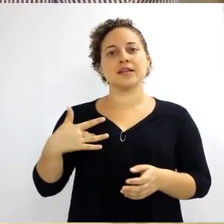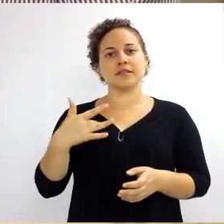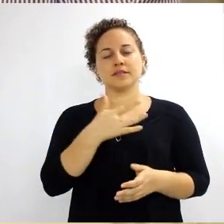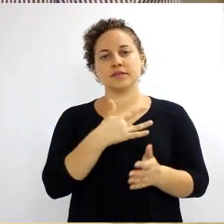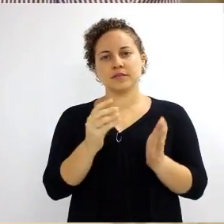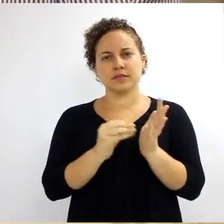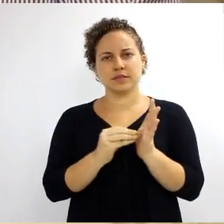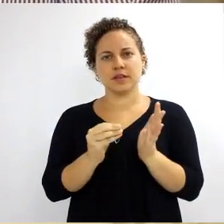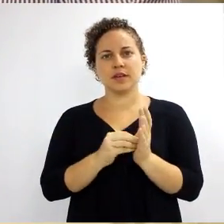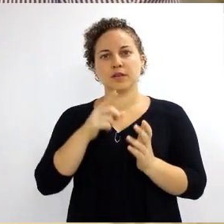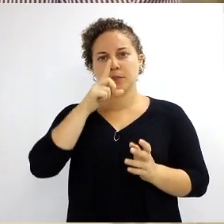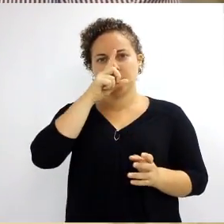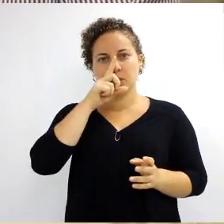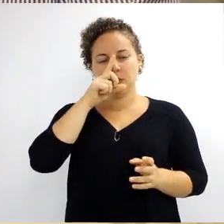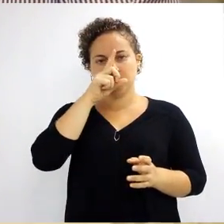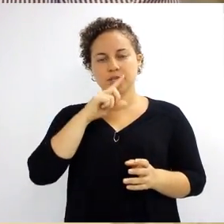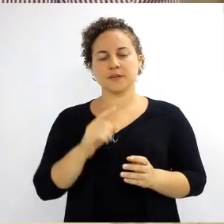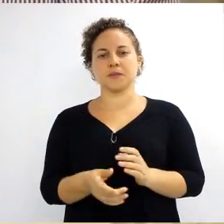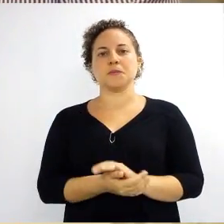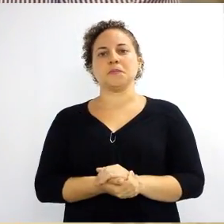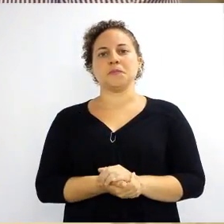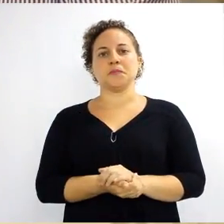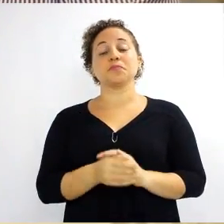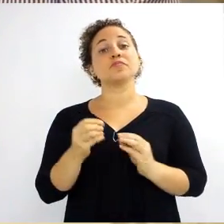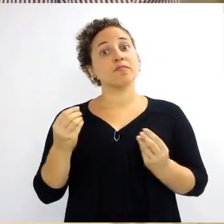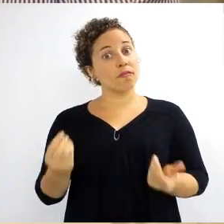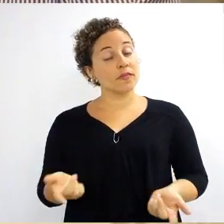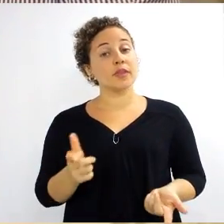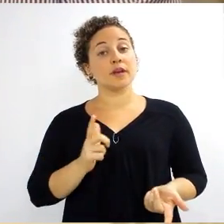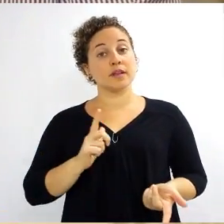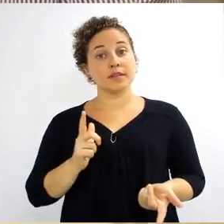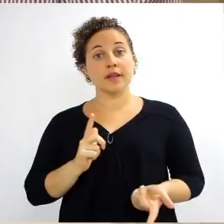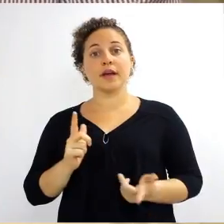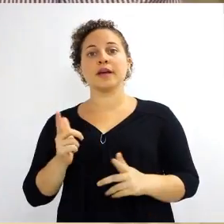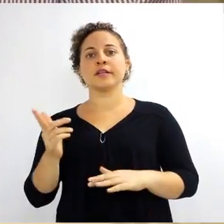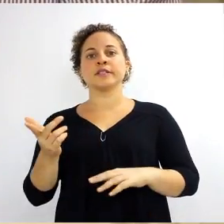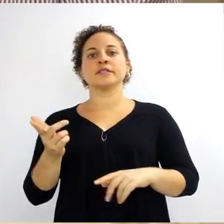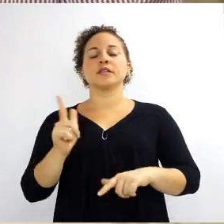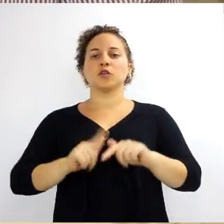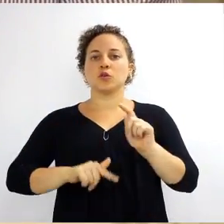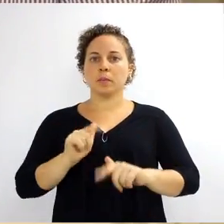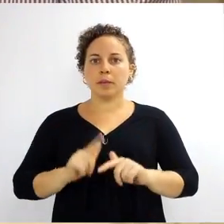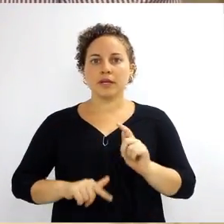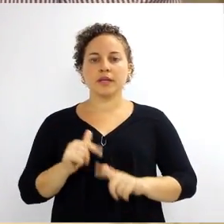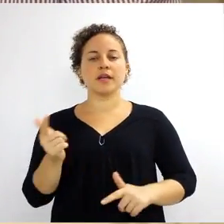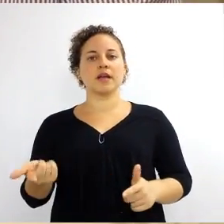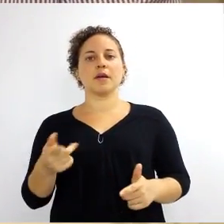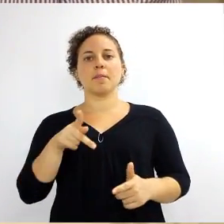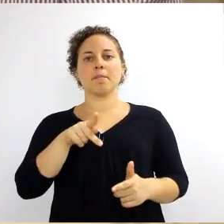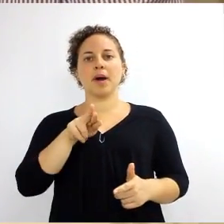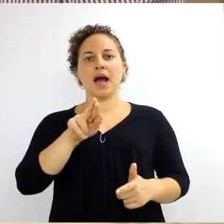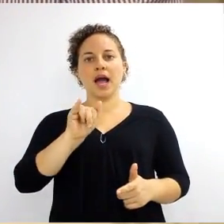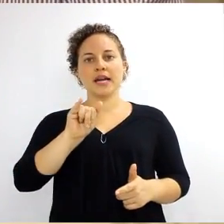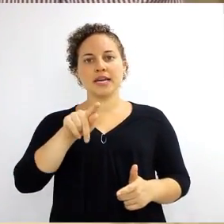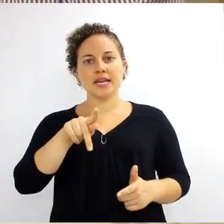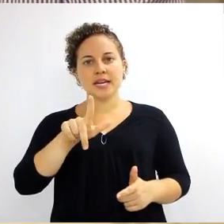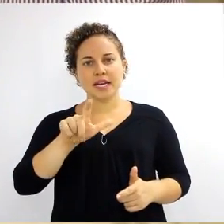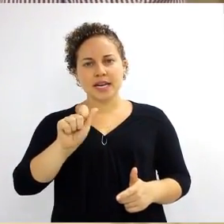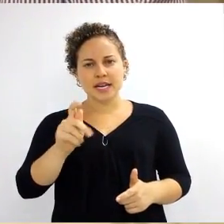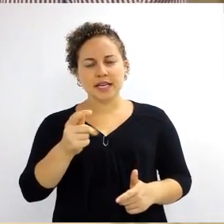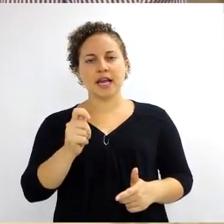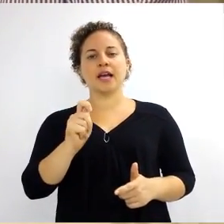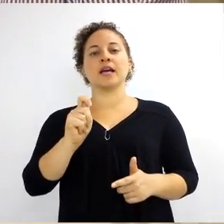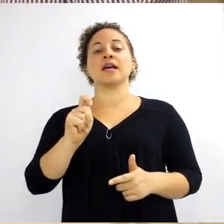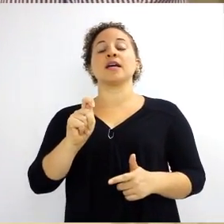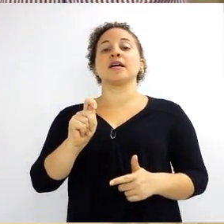temos muita coisa com relação à insalubridade, com relação aos produtos movimentados, como barrilha, porque a barrilha